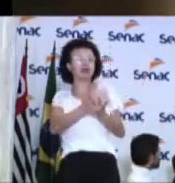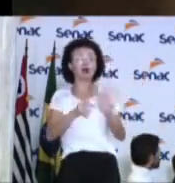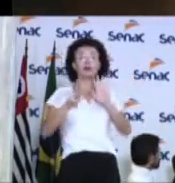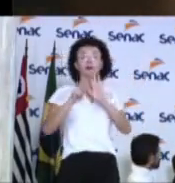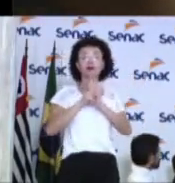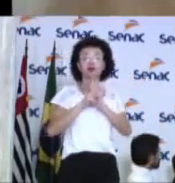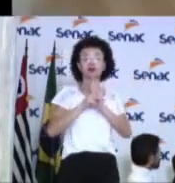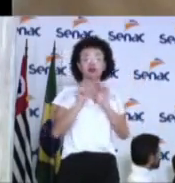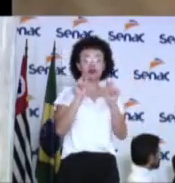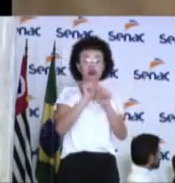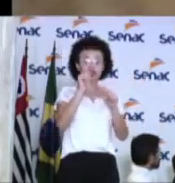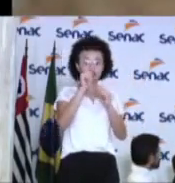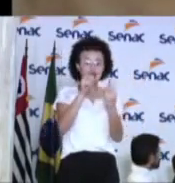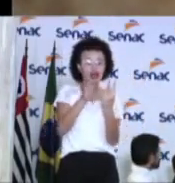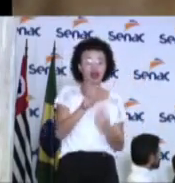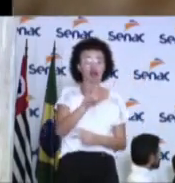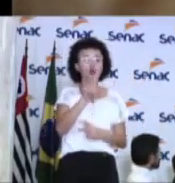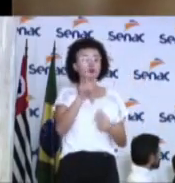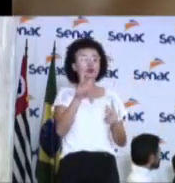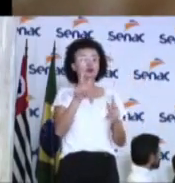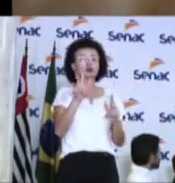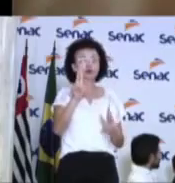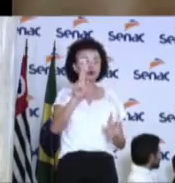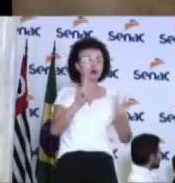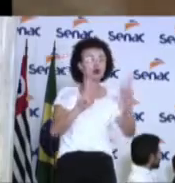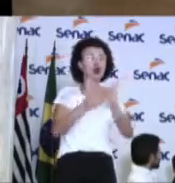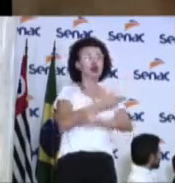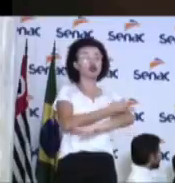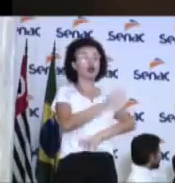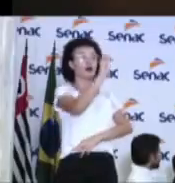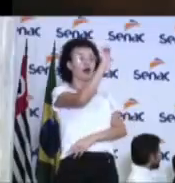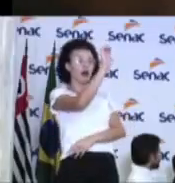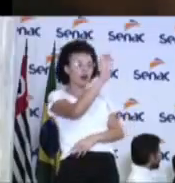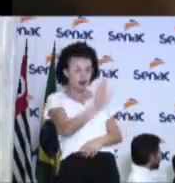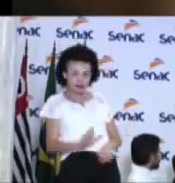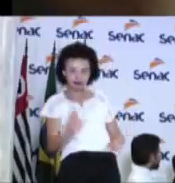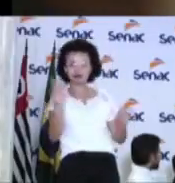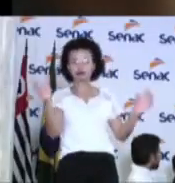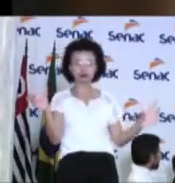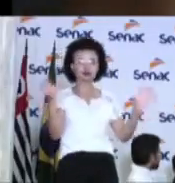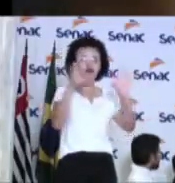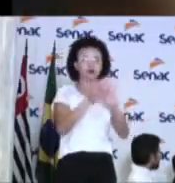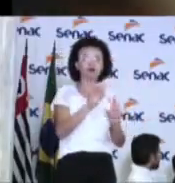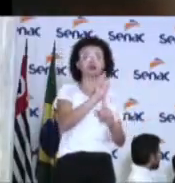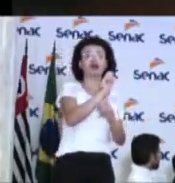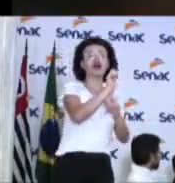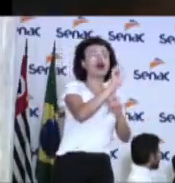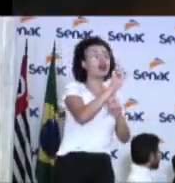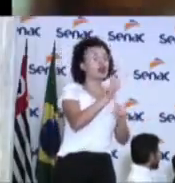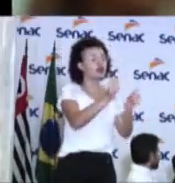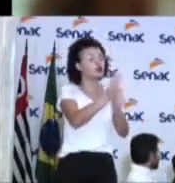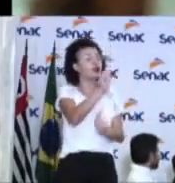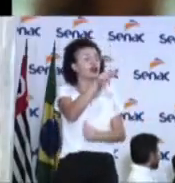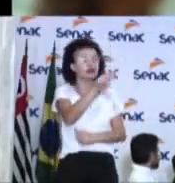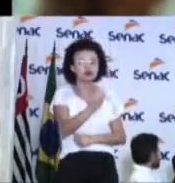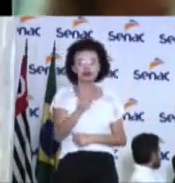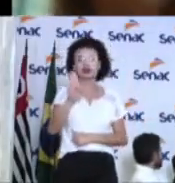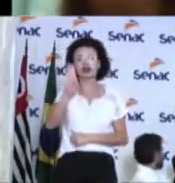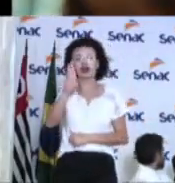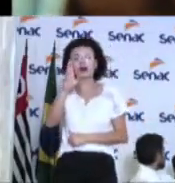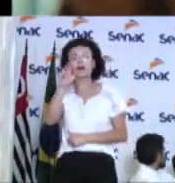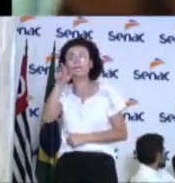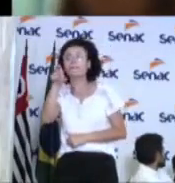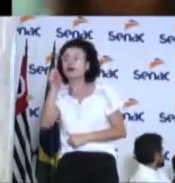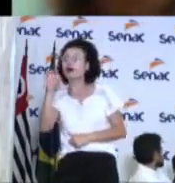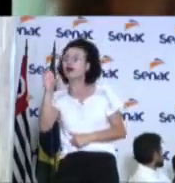Vocês vão trabalhar em duplas que eu separei por ordem alfabética. Alex e Ana, Breno e